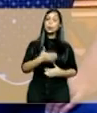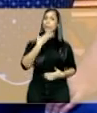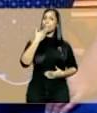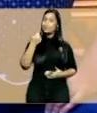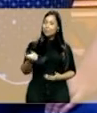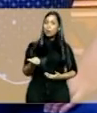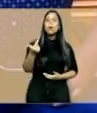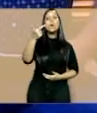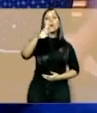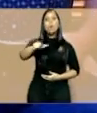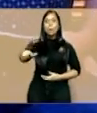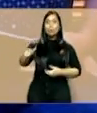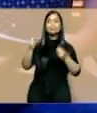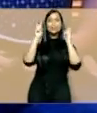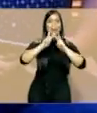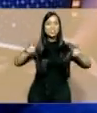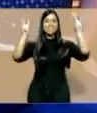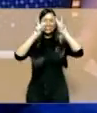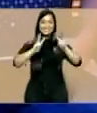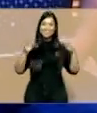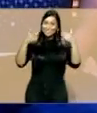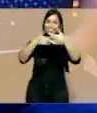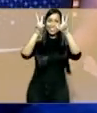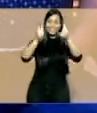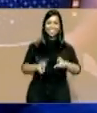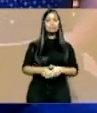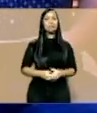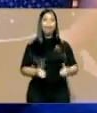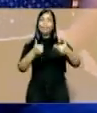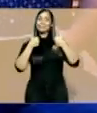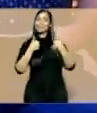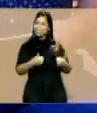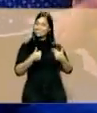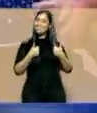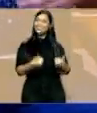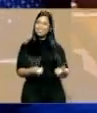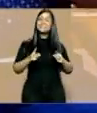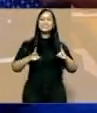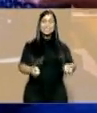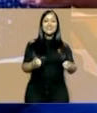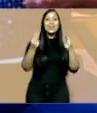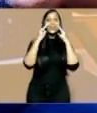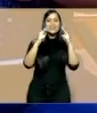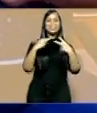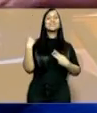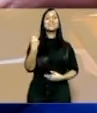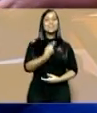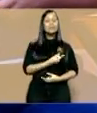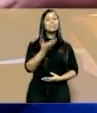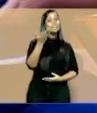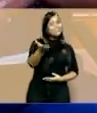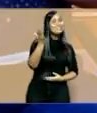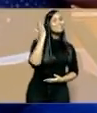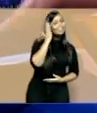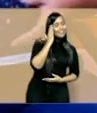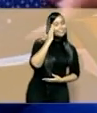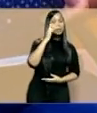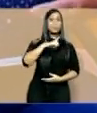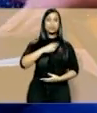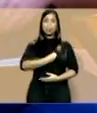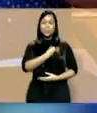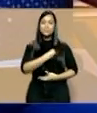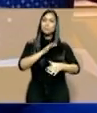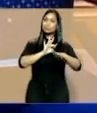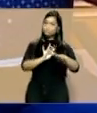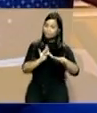melhor, outros olhares sobre determinado tema. É isso mesmo, continue com a nossa programação e você já sabe que nós estamos na